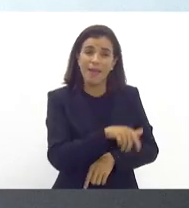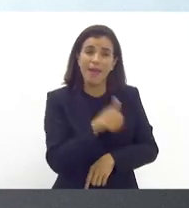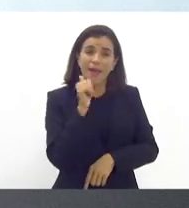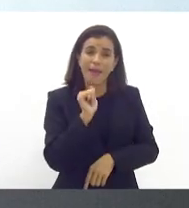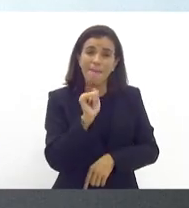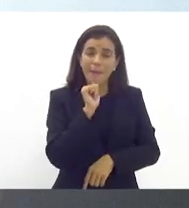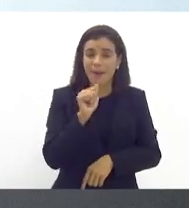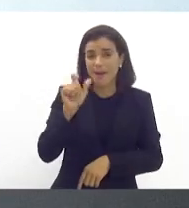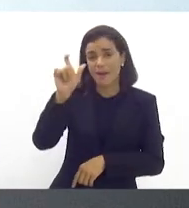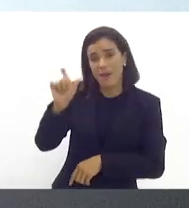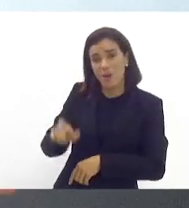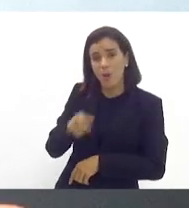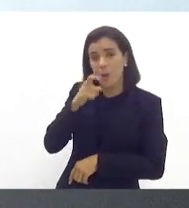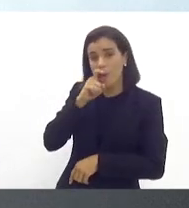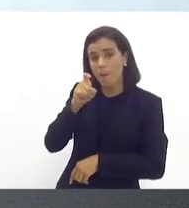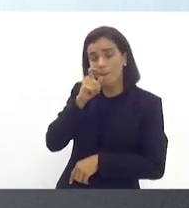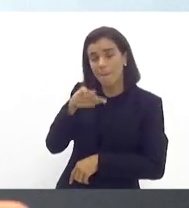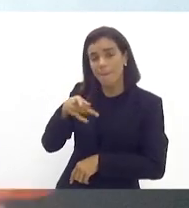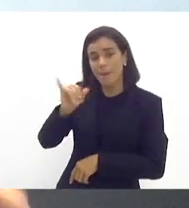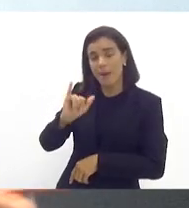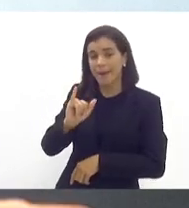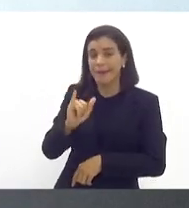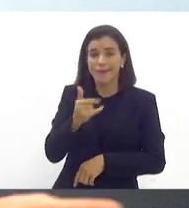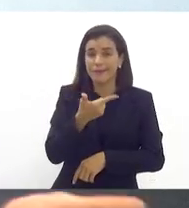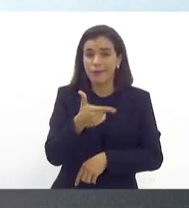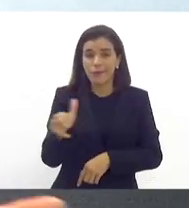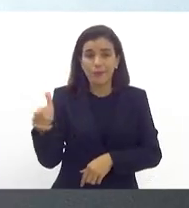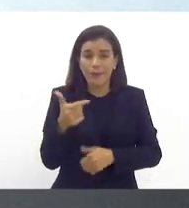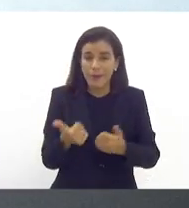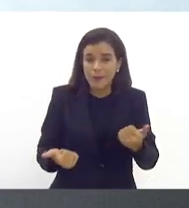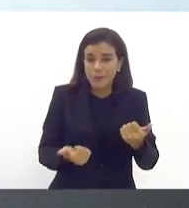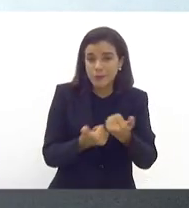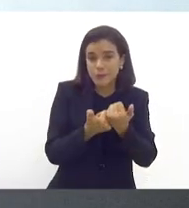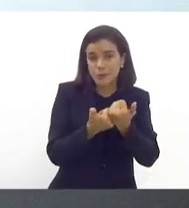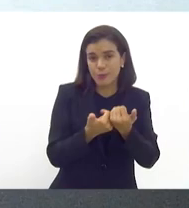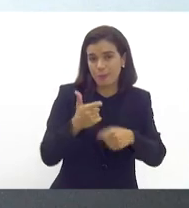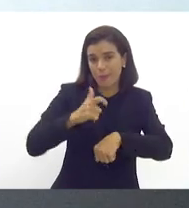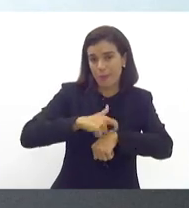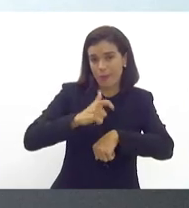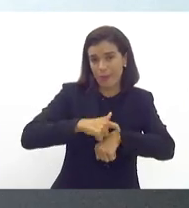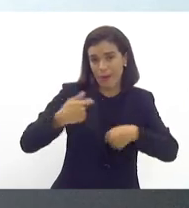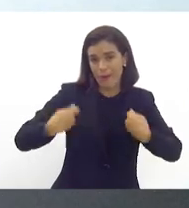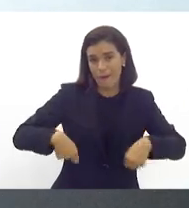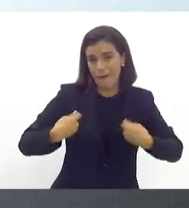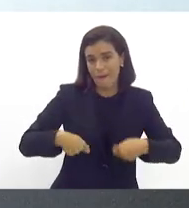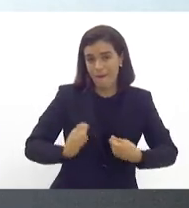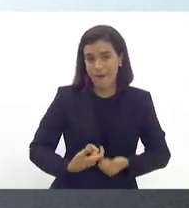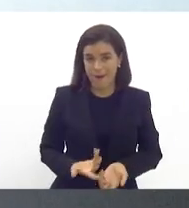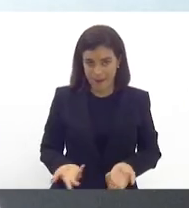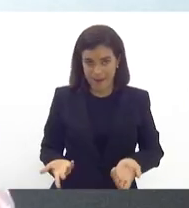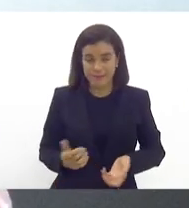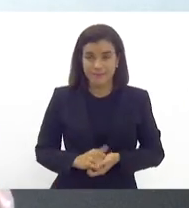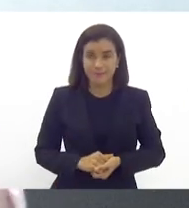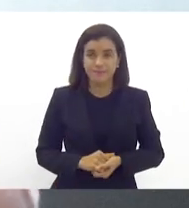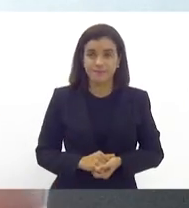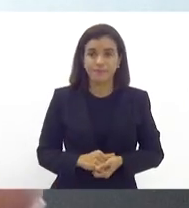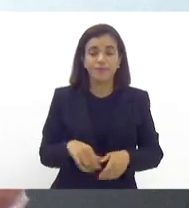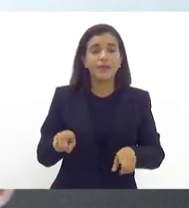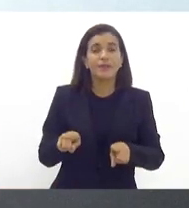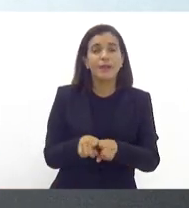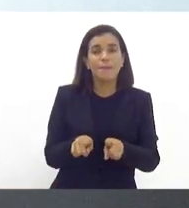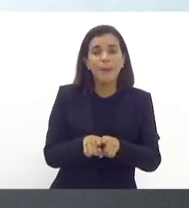família não ter o suporte quando mais precisa Isso Definitivamente não pode a gente tem que encontrar uma solução para isso que passa